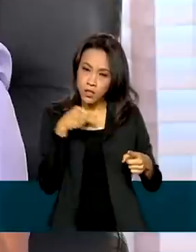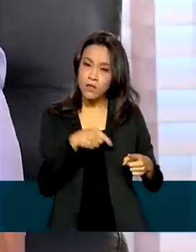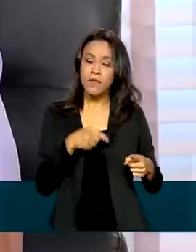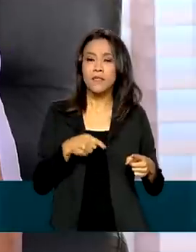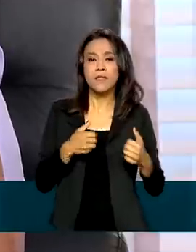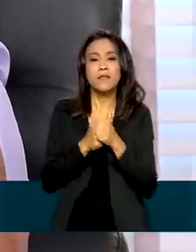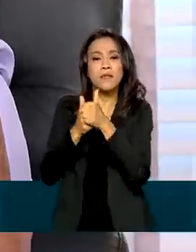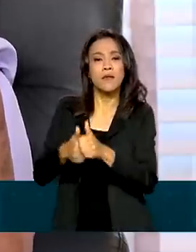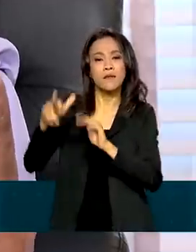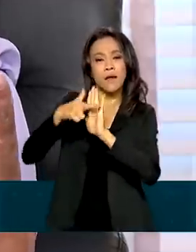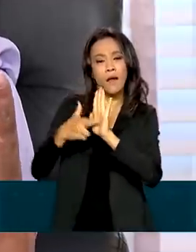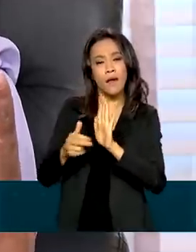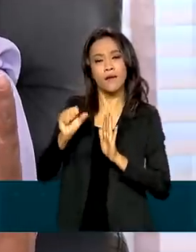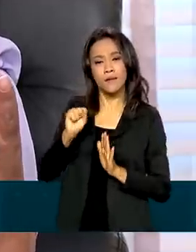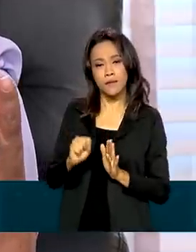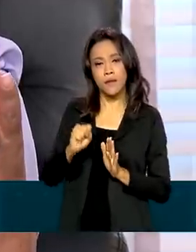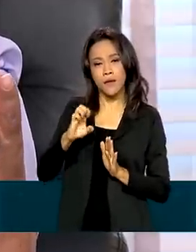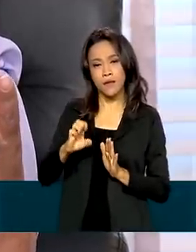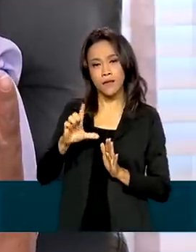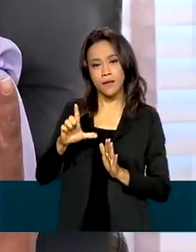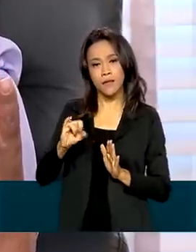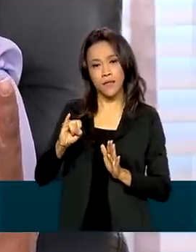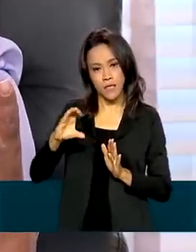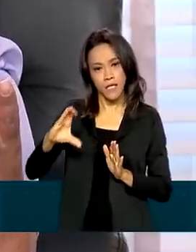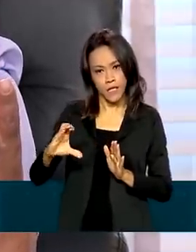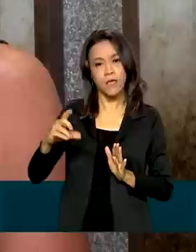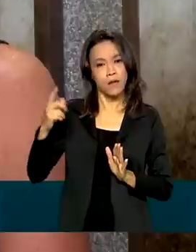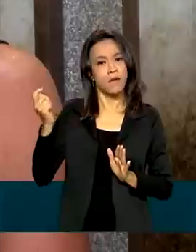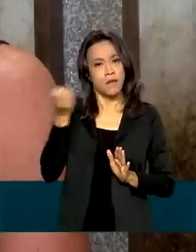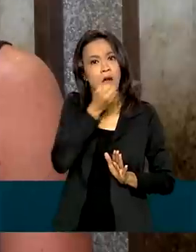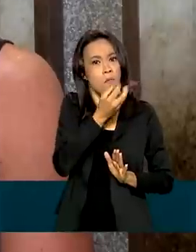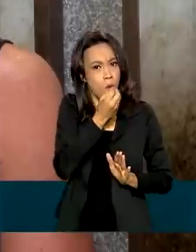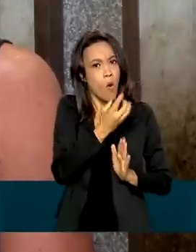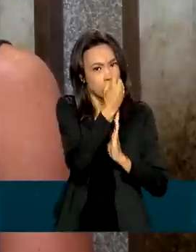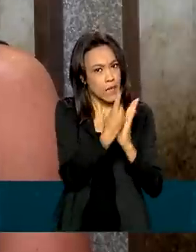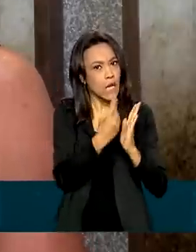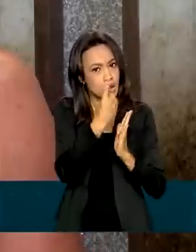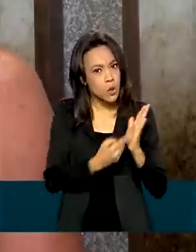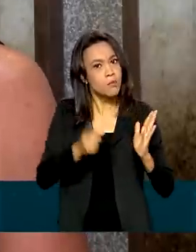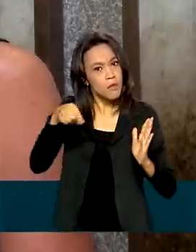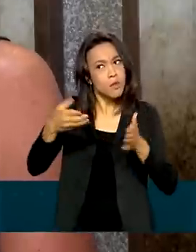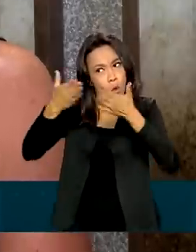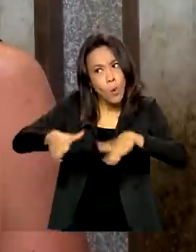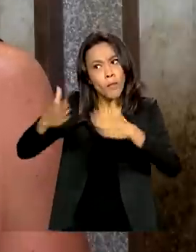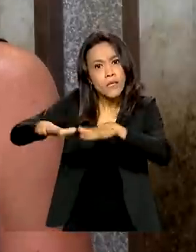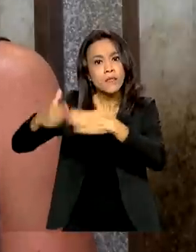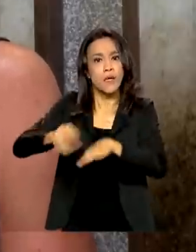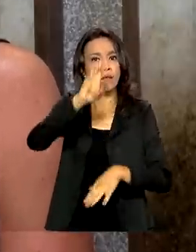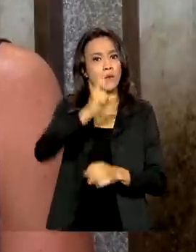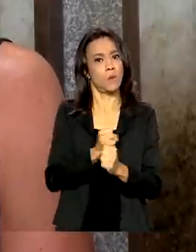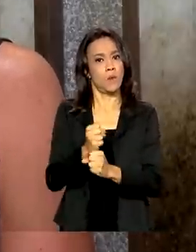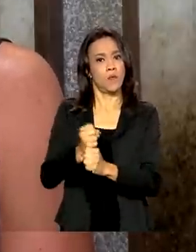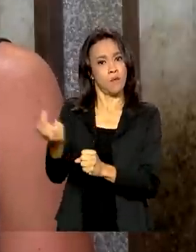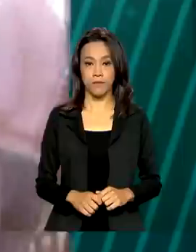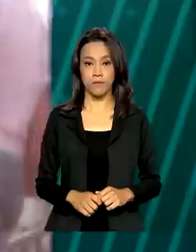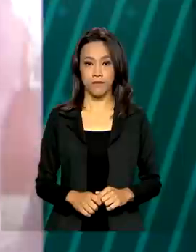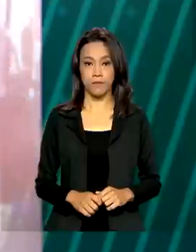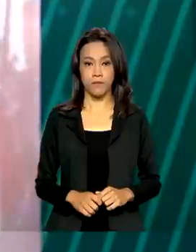assim, provavelmente vale a pena retificar todas essas declarações. O que está sendo feito agora é uma justiça com essas